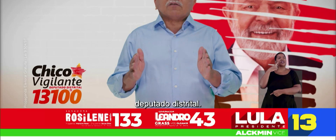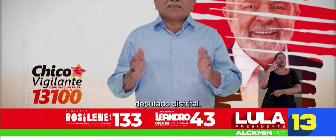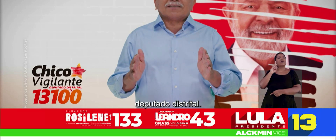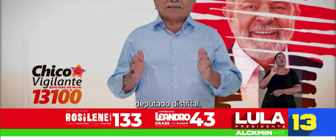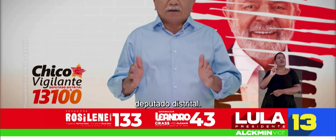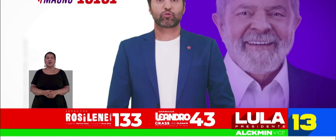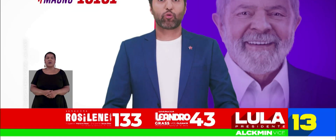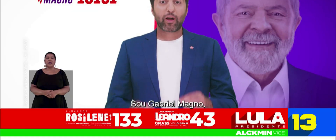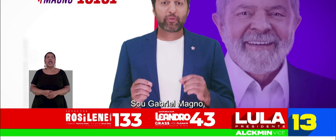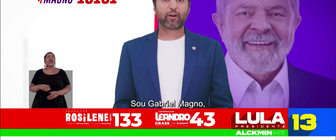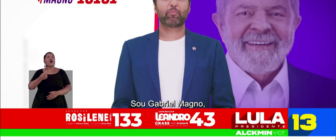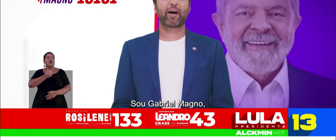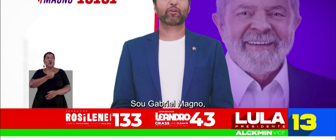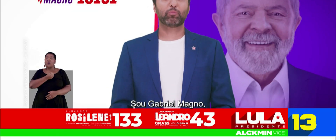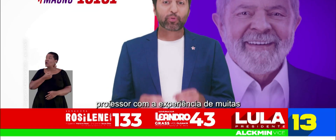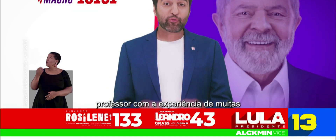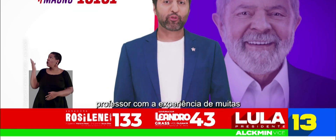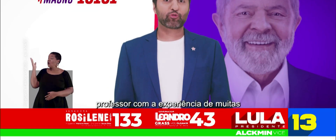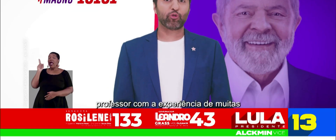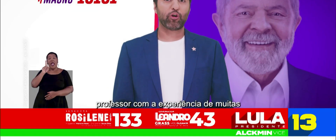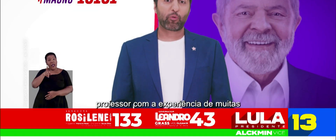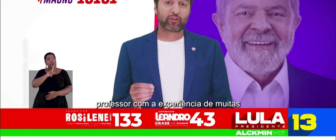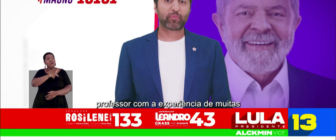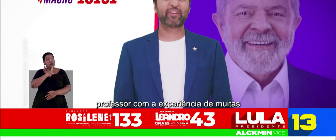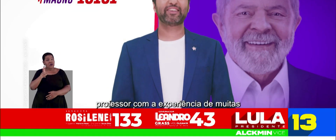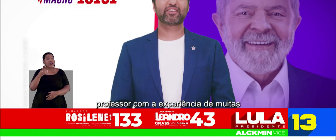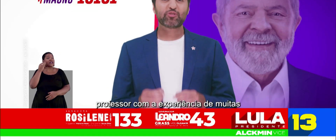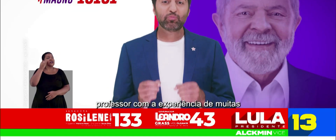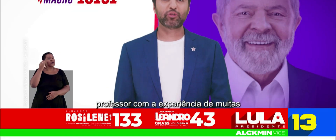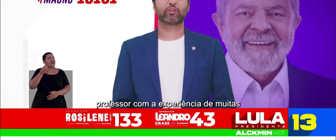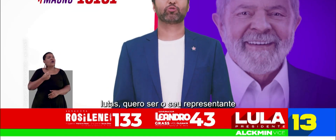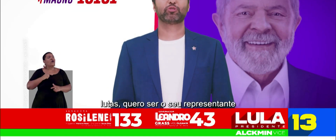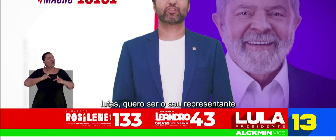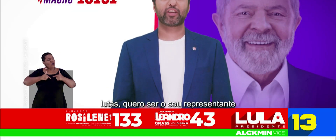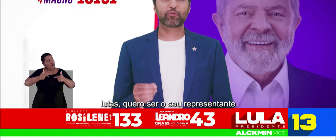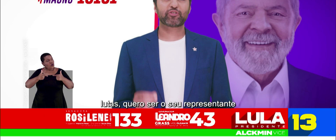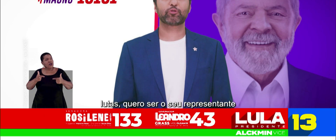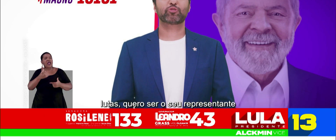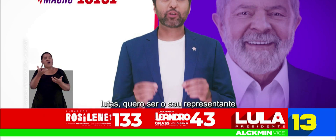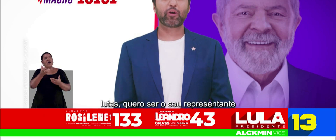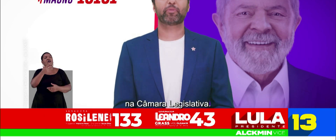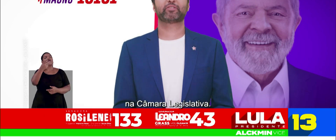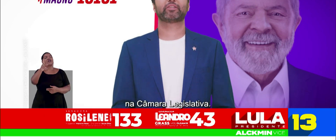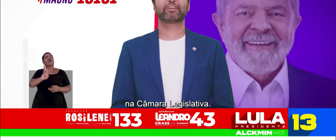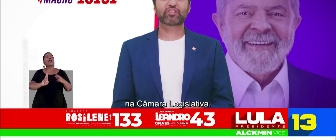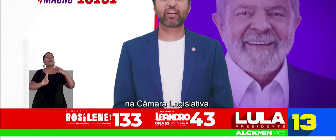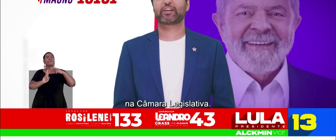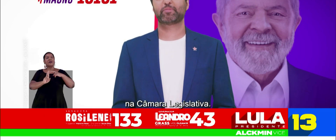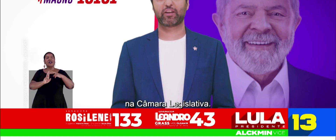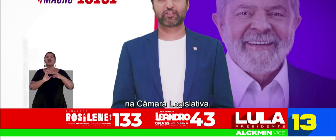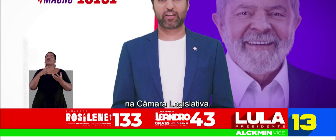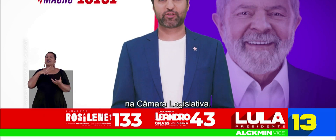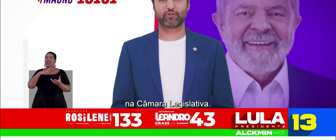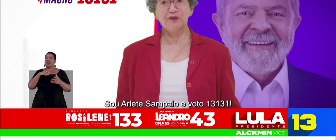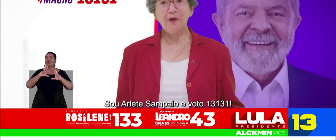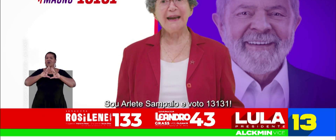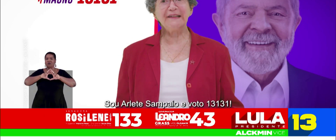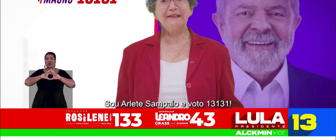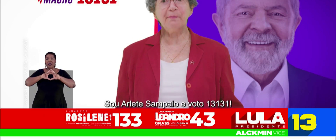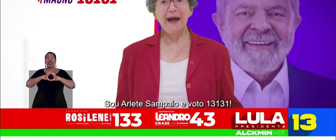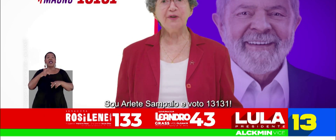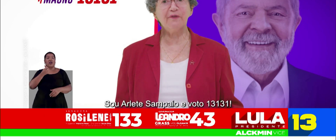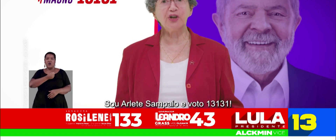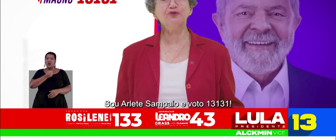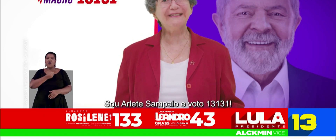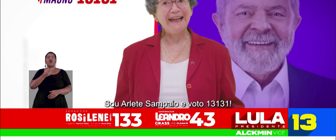deputado distrital. Sou Gabriel Magno, professor com a experiência de muitas lutas. Quero ser o seu representante na Câmara Legislativa. Sou